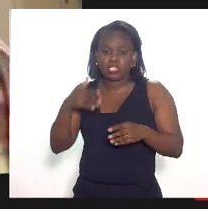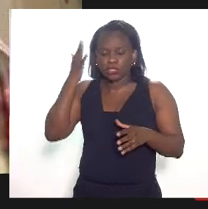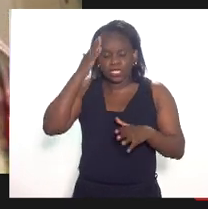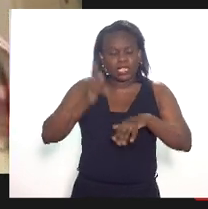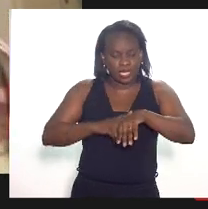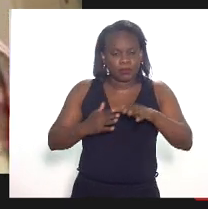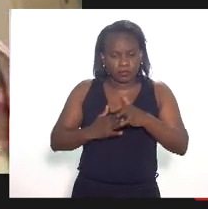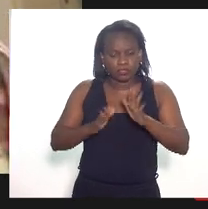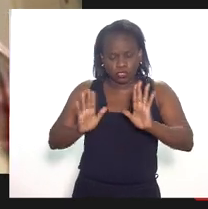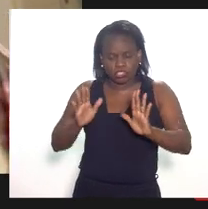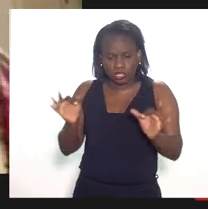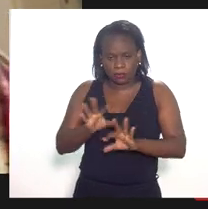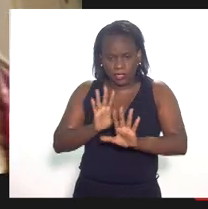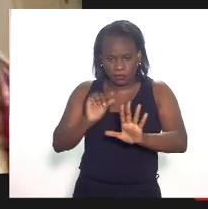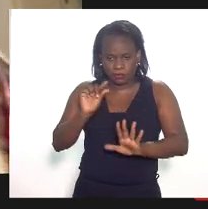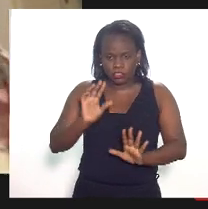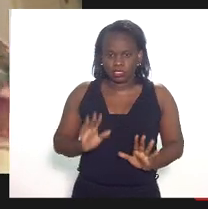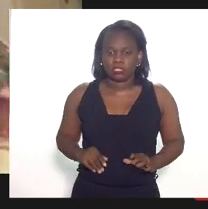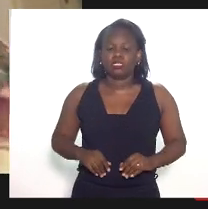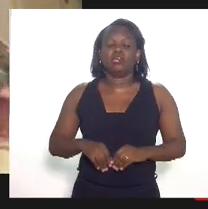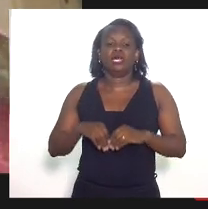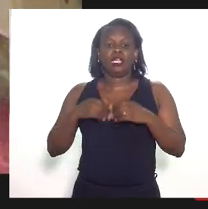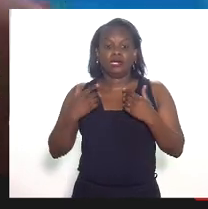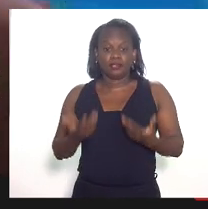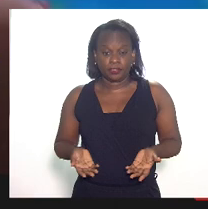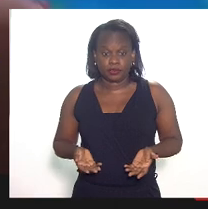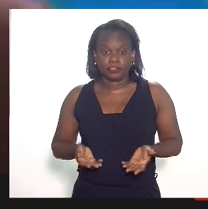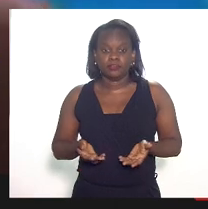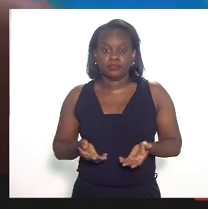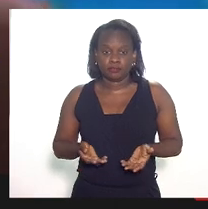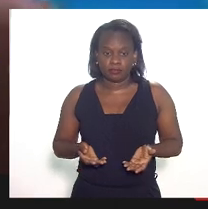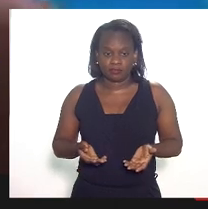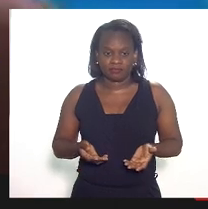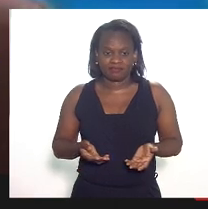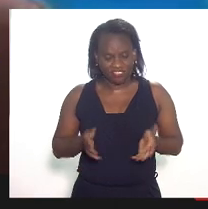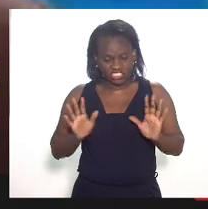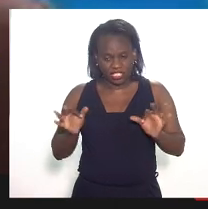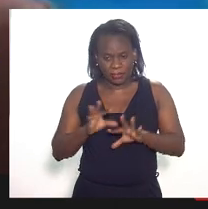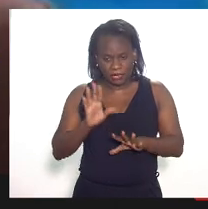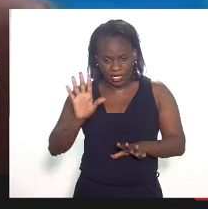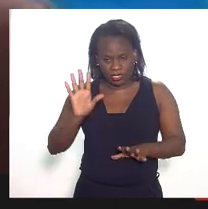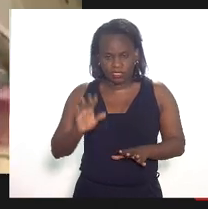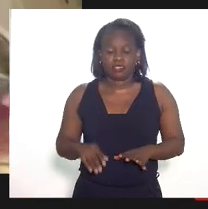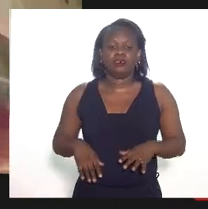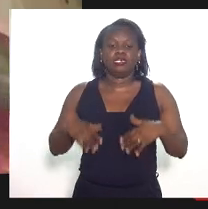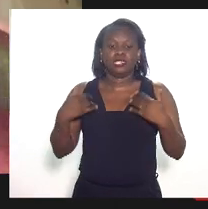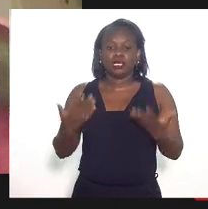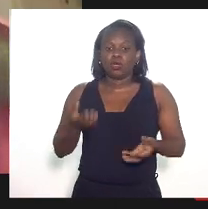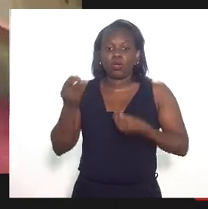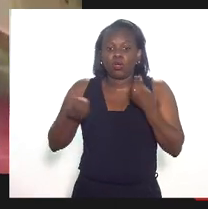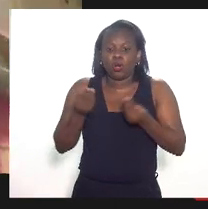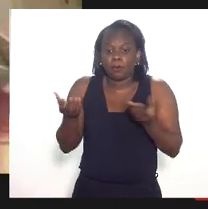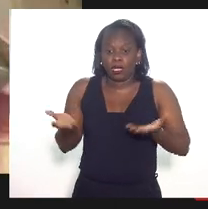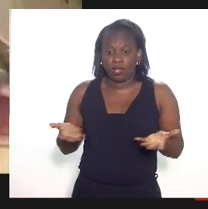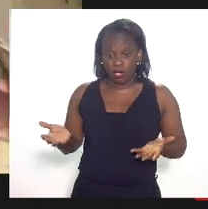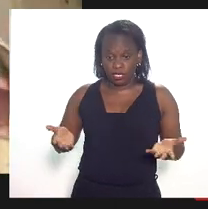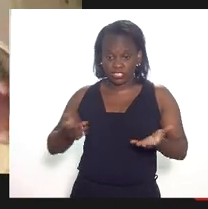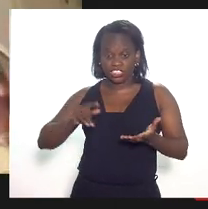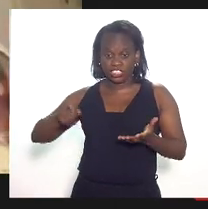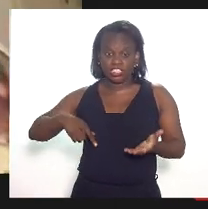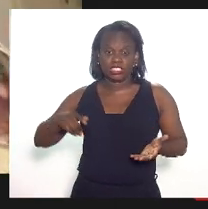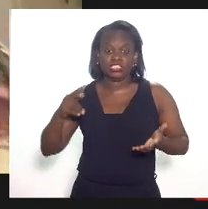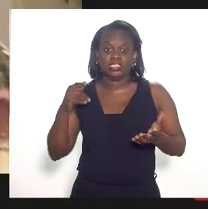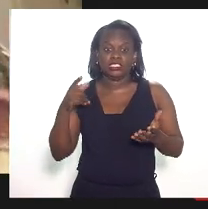eu já estou concluído, vereador. Concluí, Mônica. Já estou concluindo. Obrigado. Como é que a gente, no momento desse, a gente